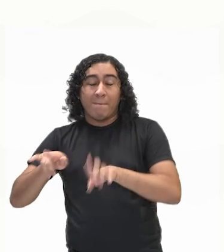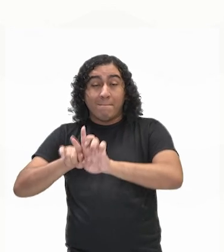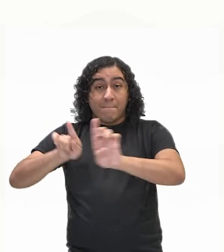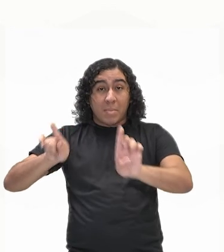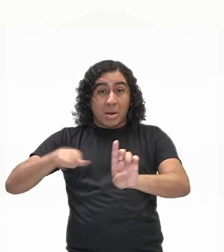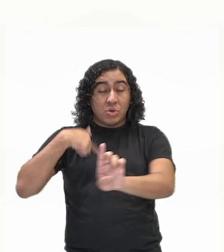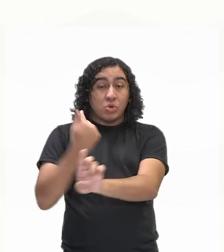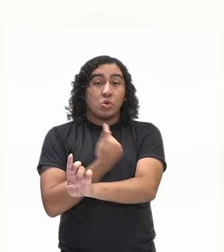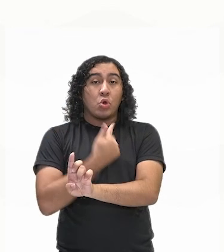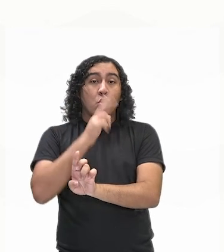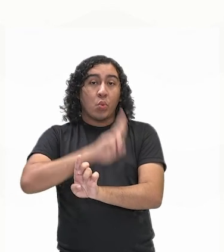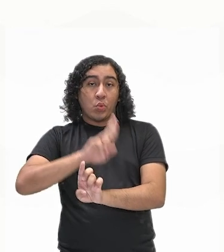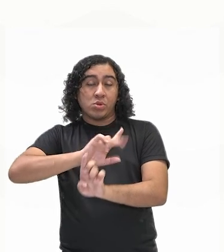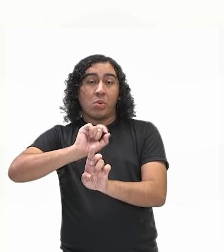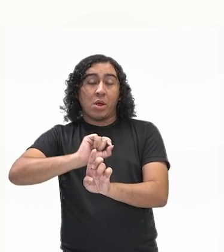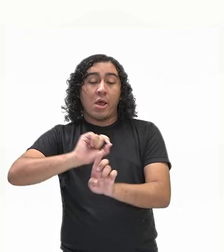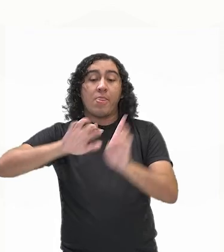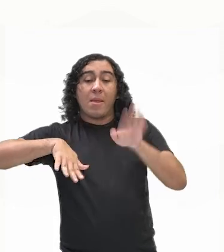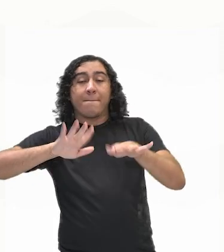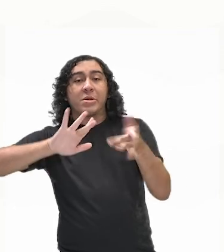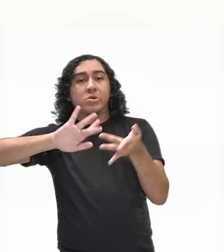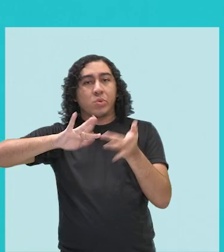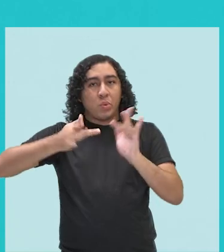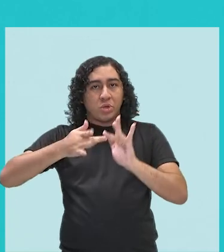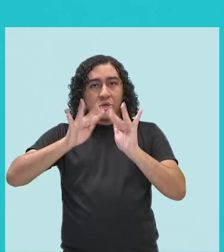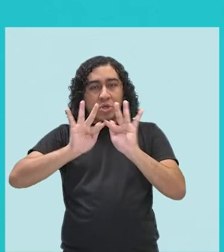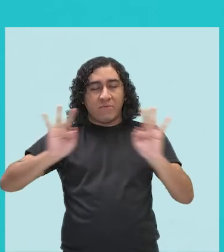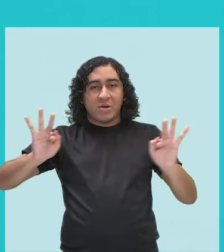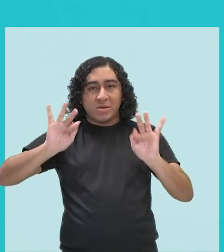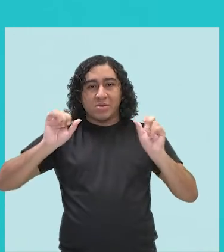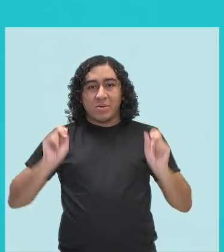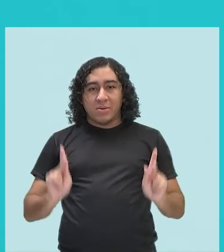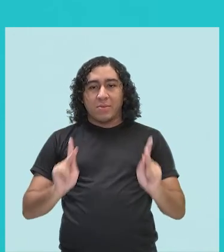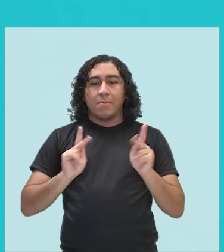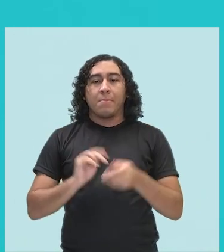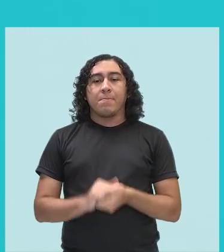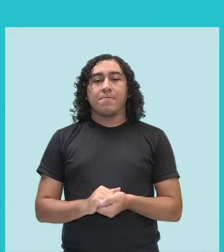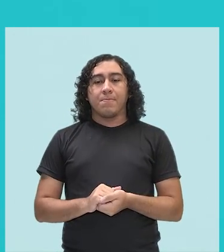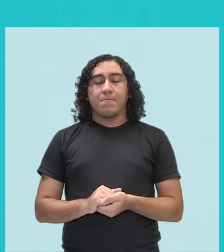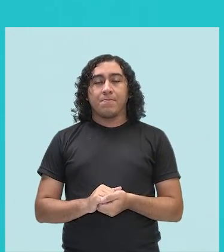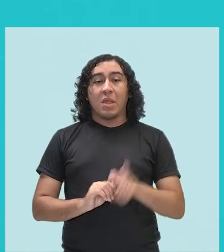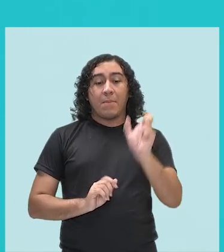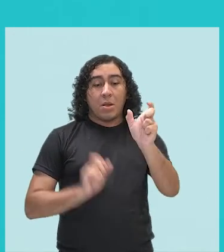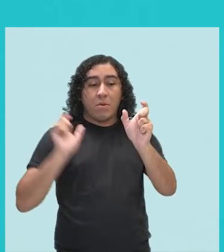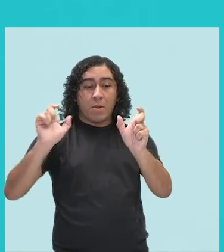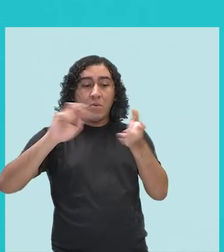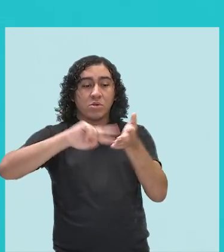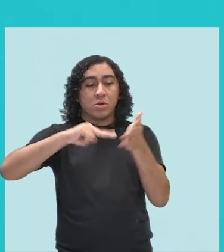nós utilizamos uma em cada contexto, tá certo? Então, são a palavra com o